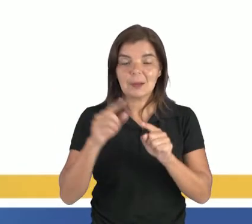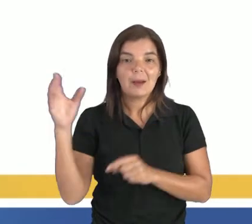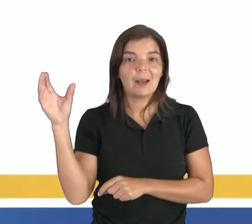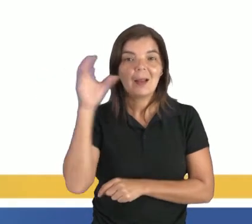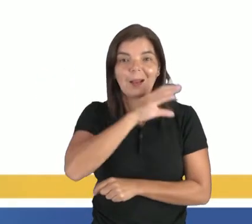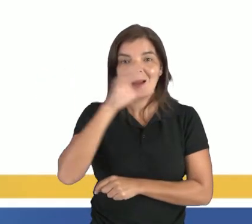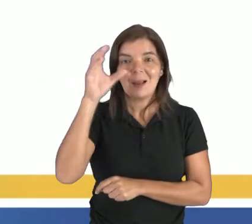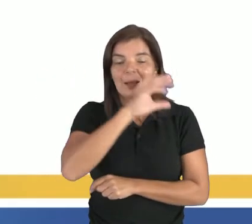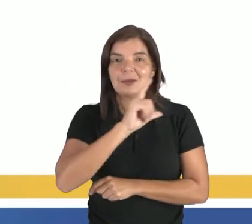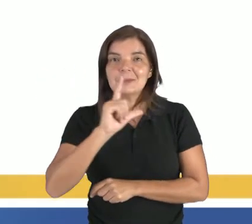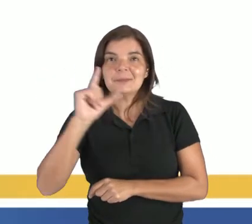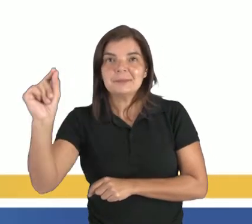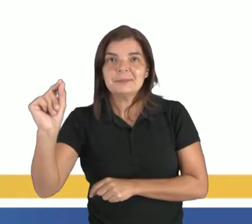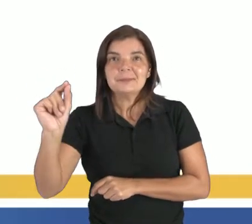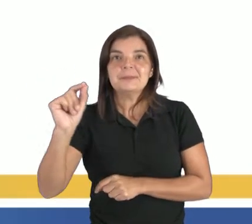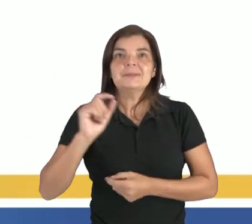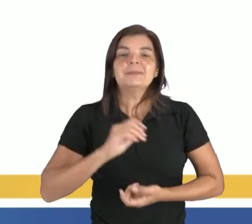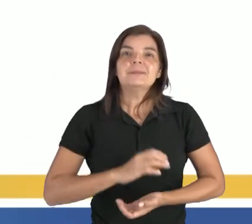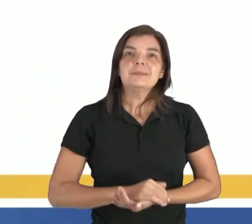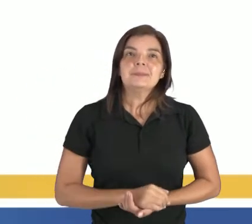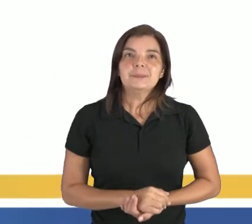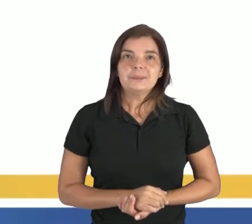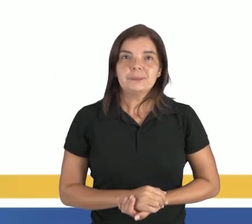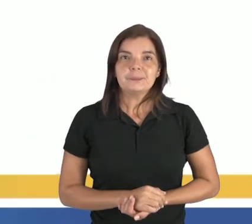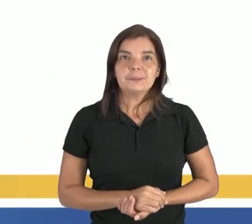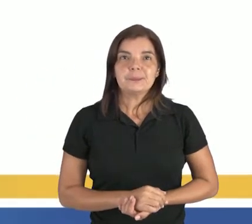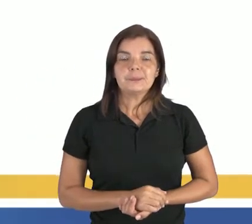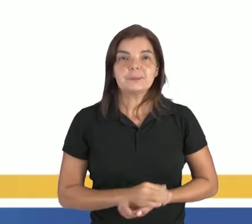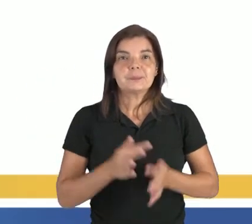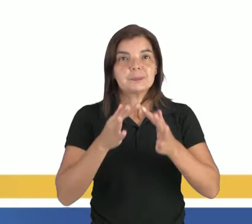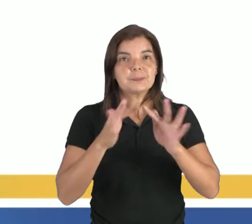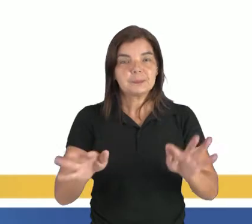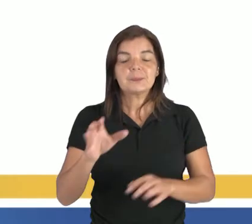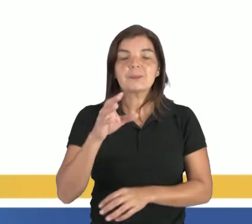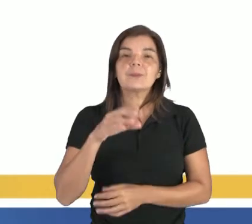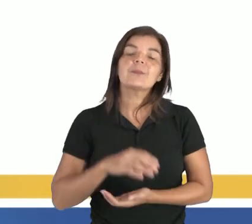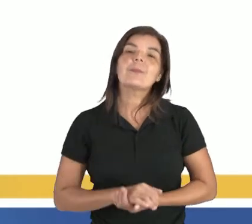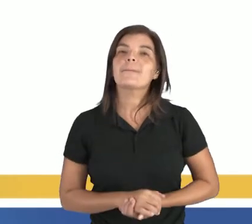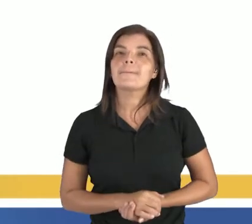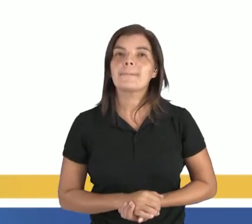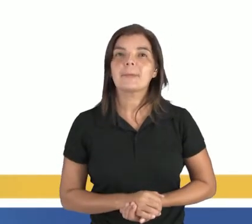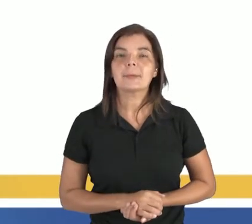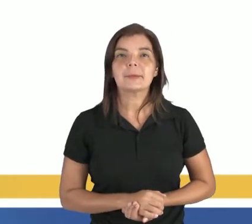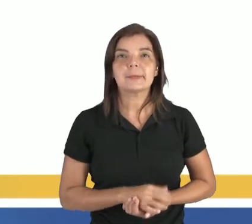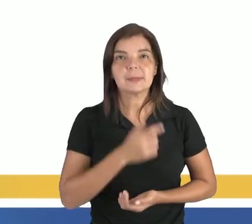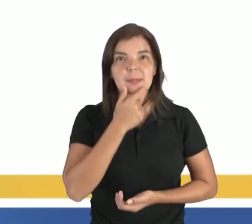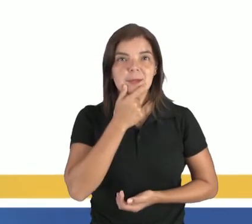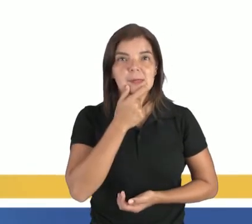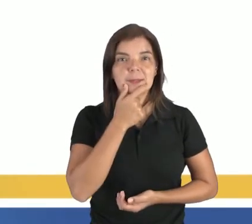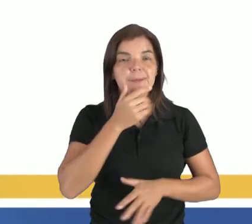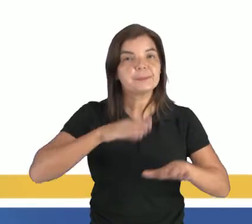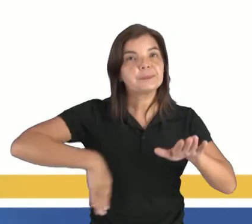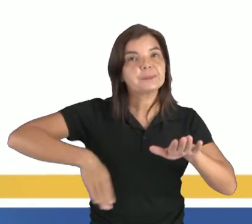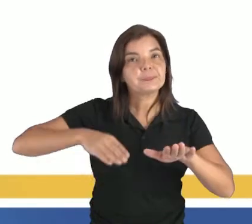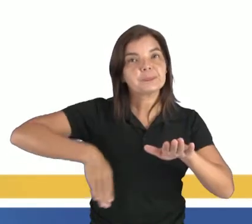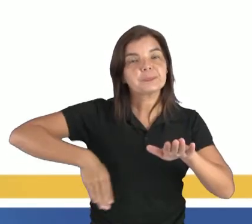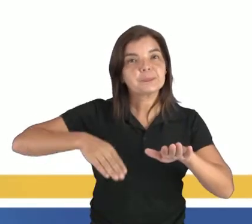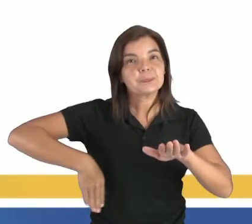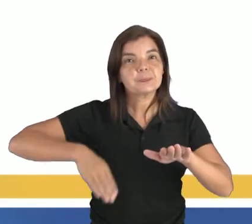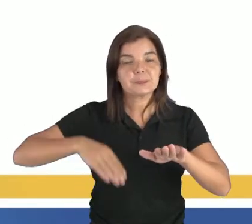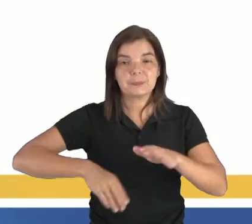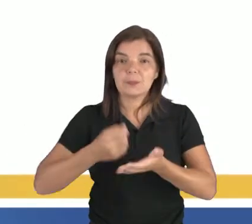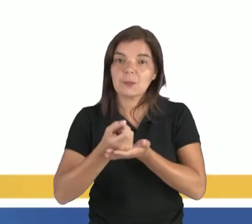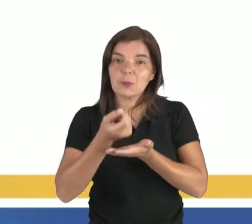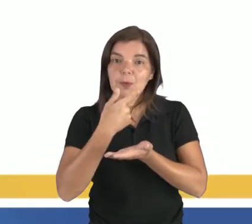ok? Quickly, rapidamente. The swimmers immediately took the pills. Os nadadores tomaram